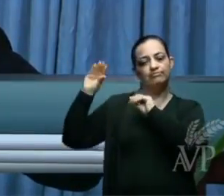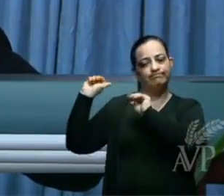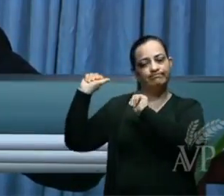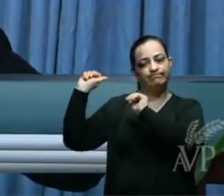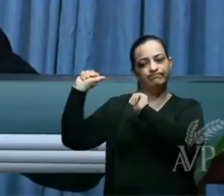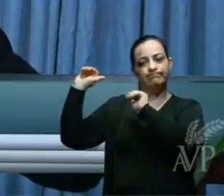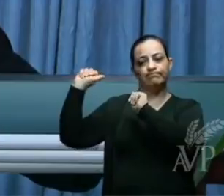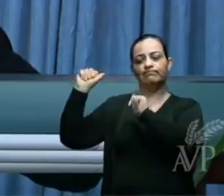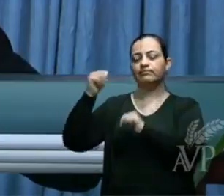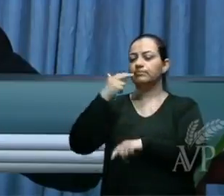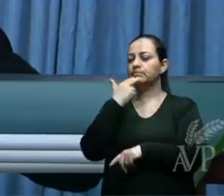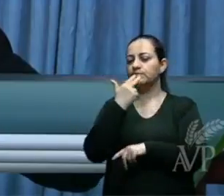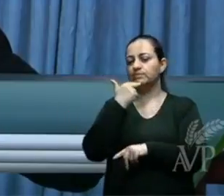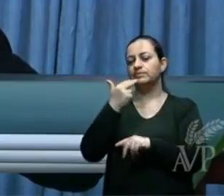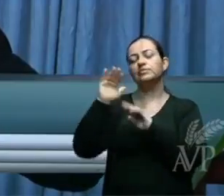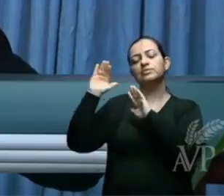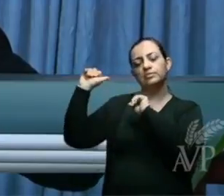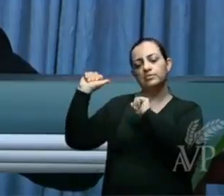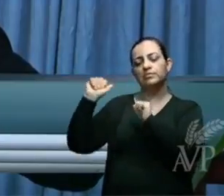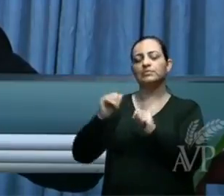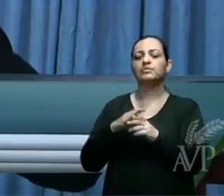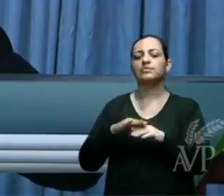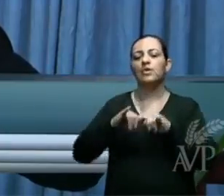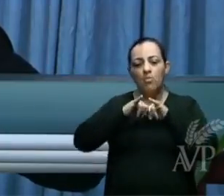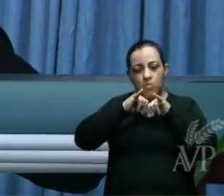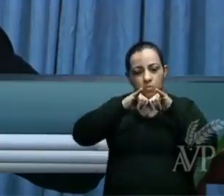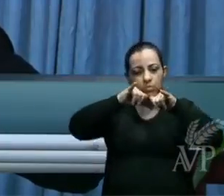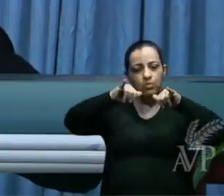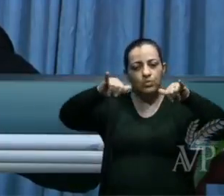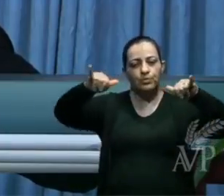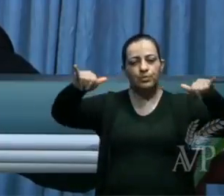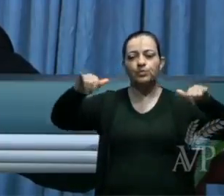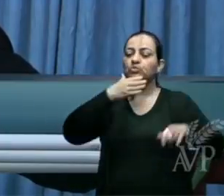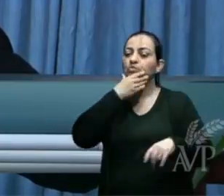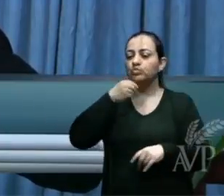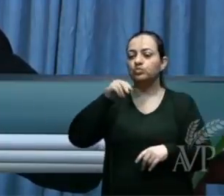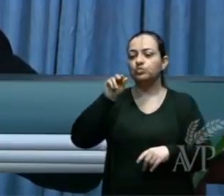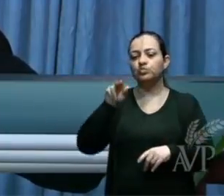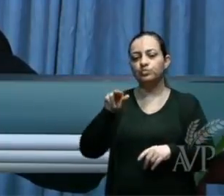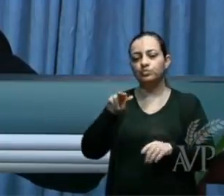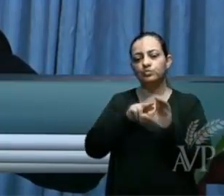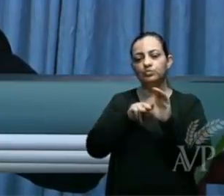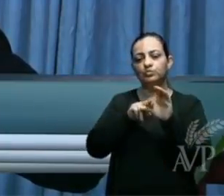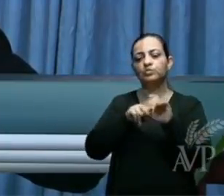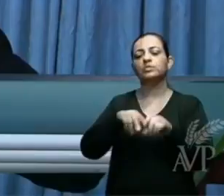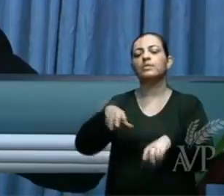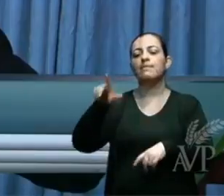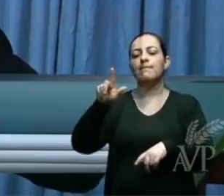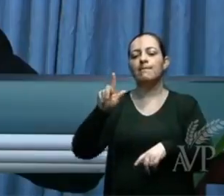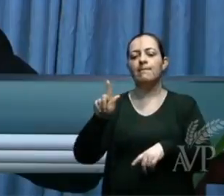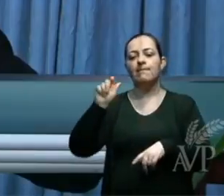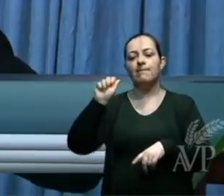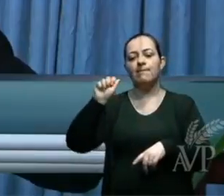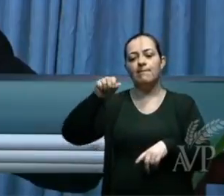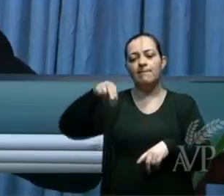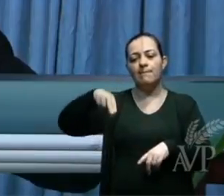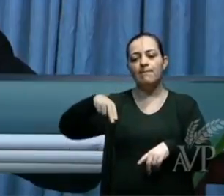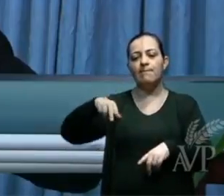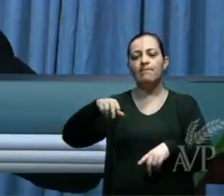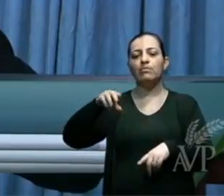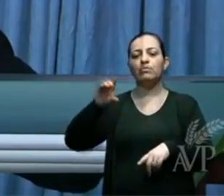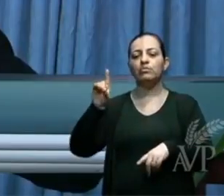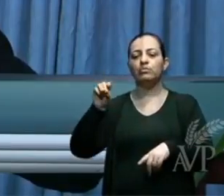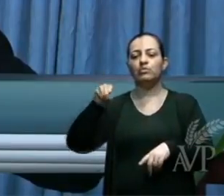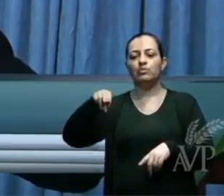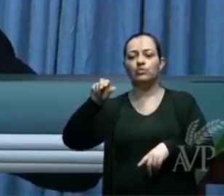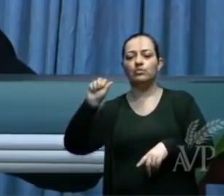chamamos castelhano através do irmão gago o donna e eles confeccionaram